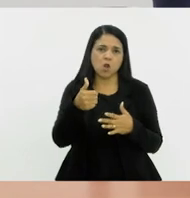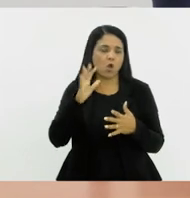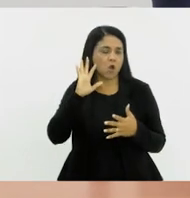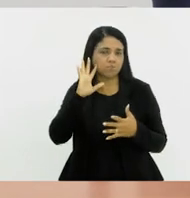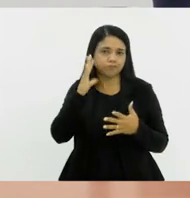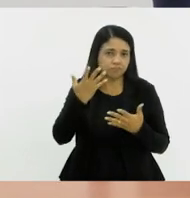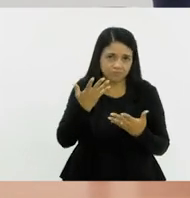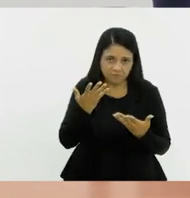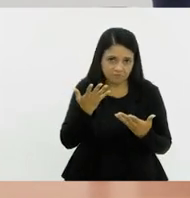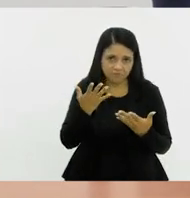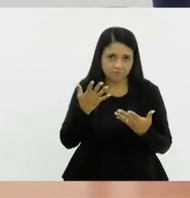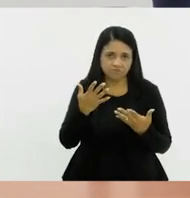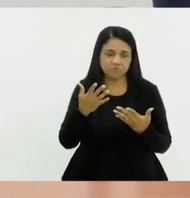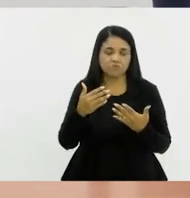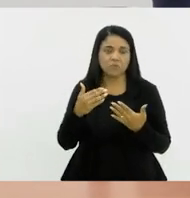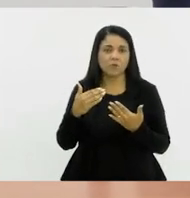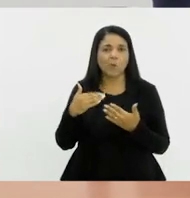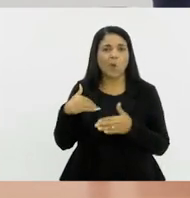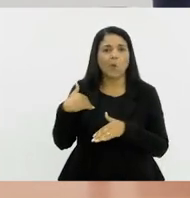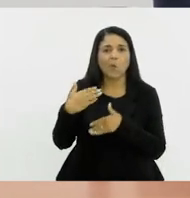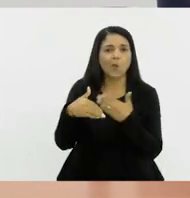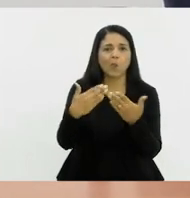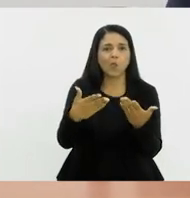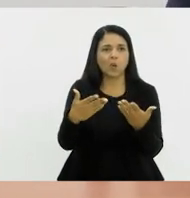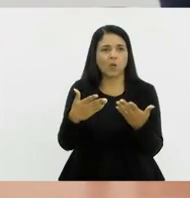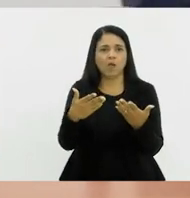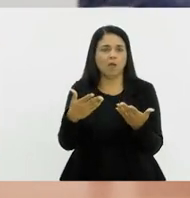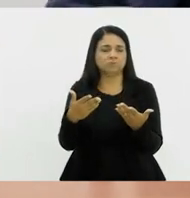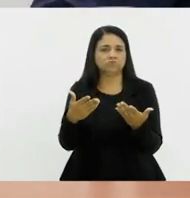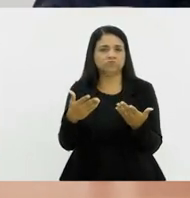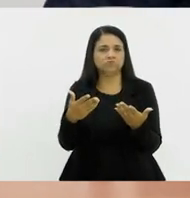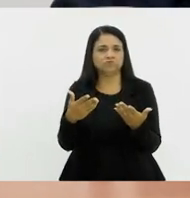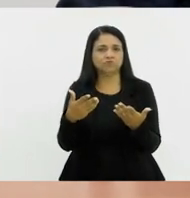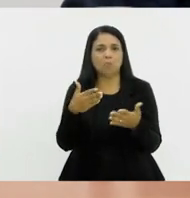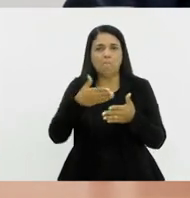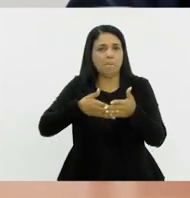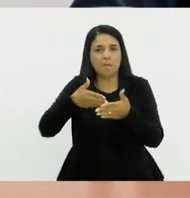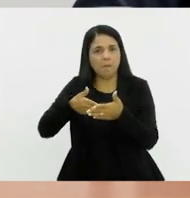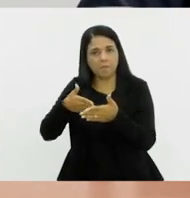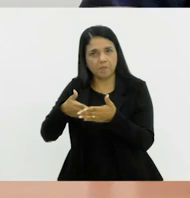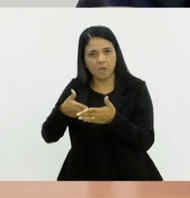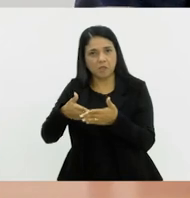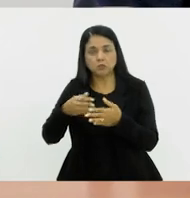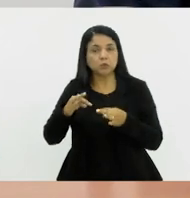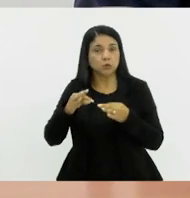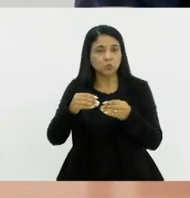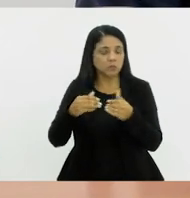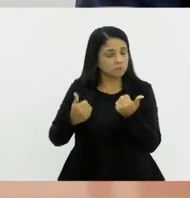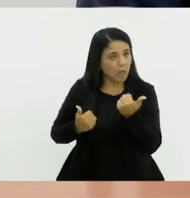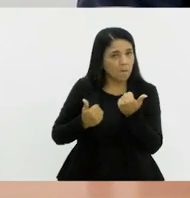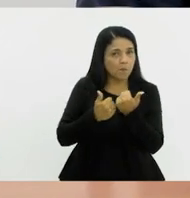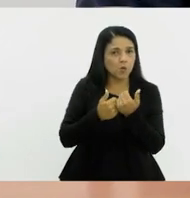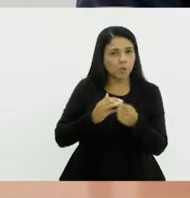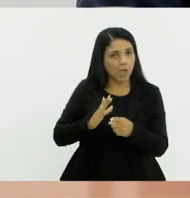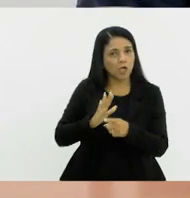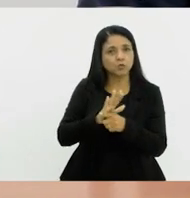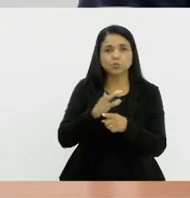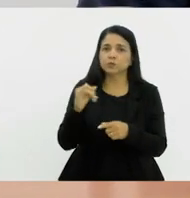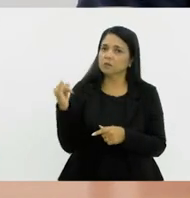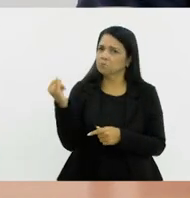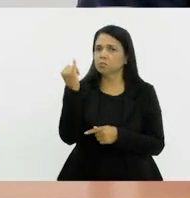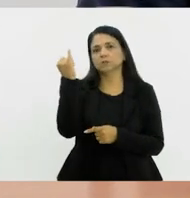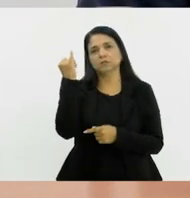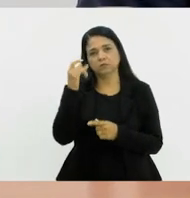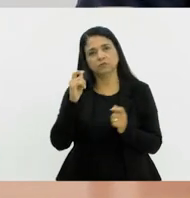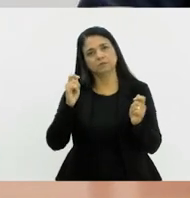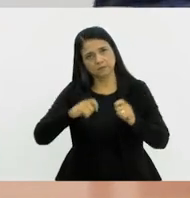processo não afasta essas possibilidades. Na verdade, todas as contribuições são importantes.